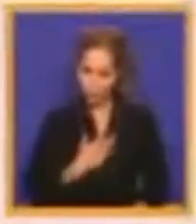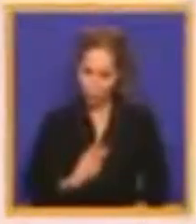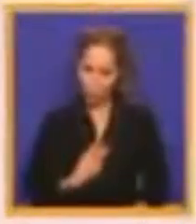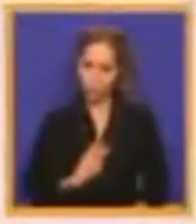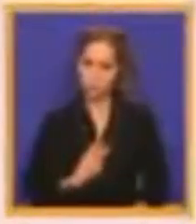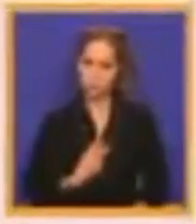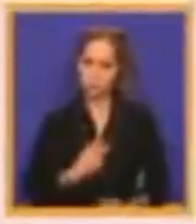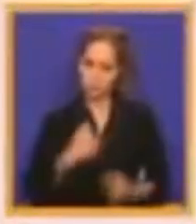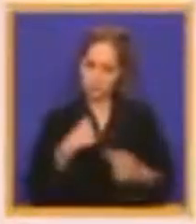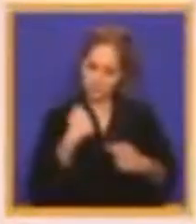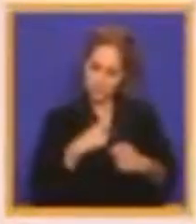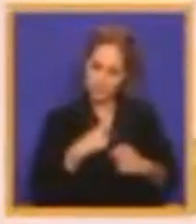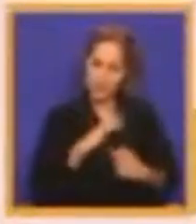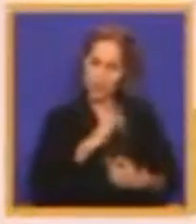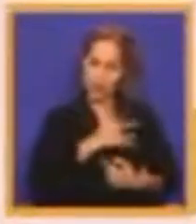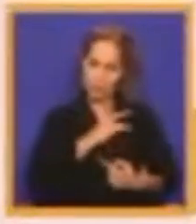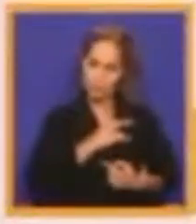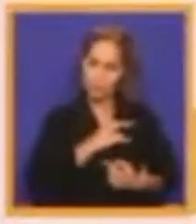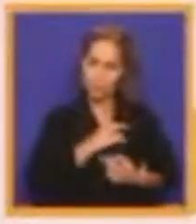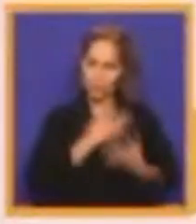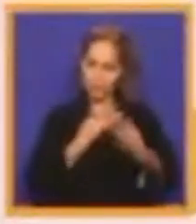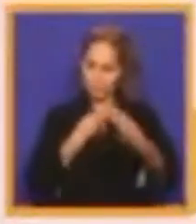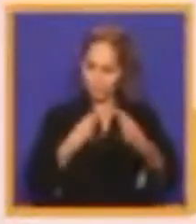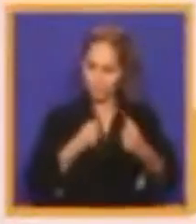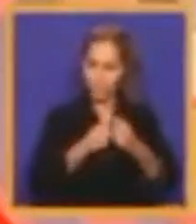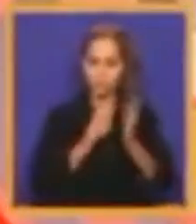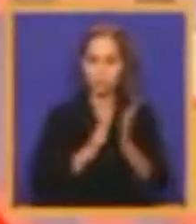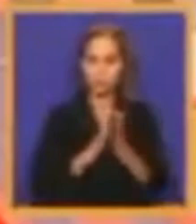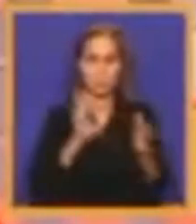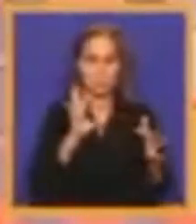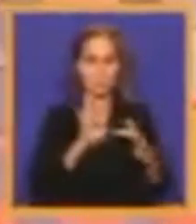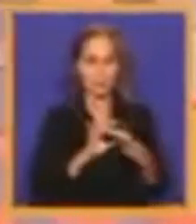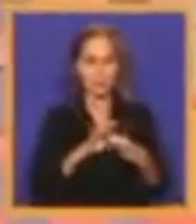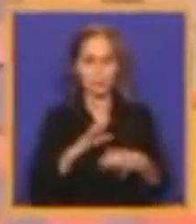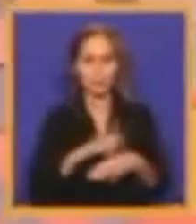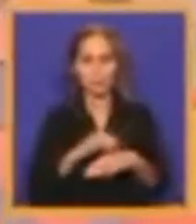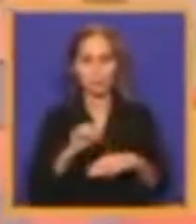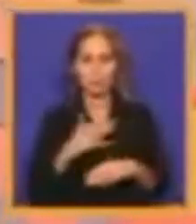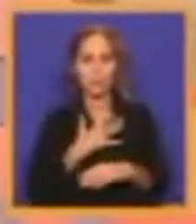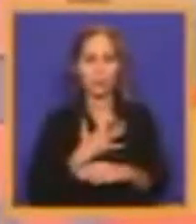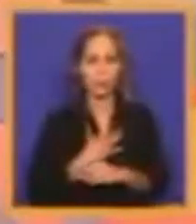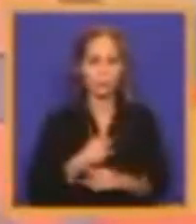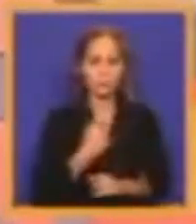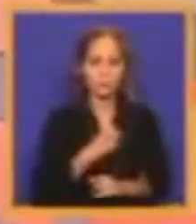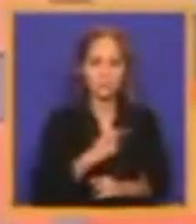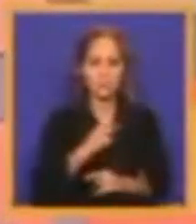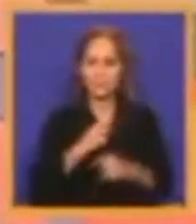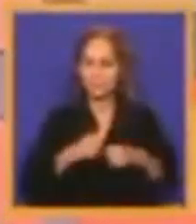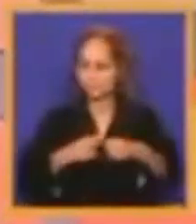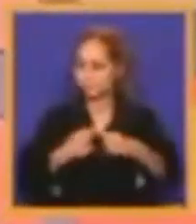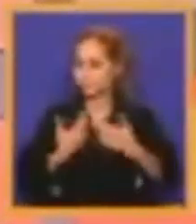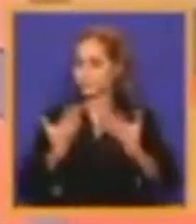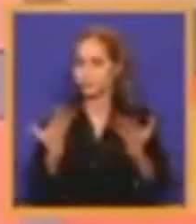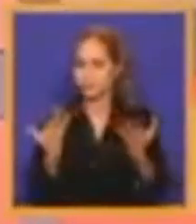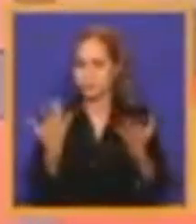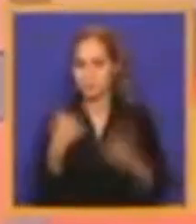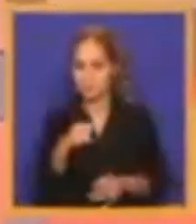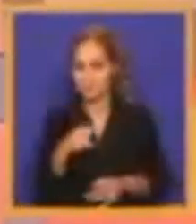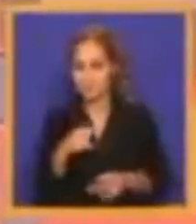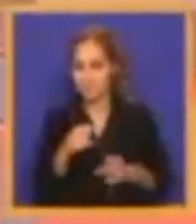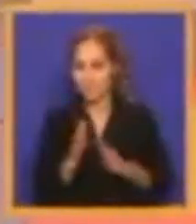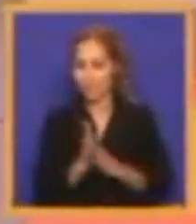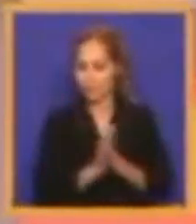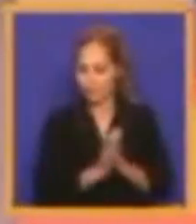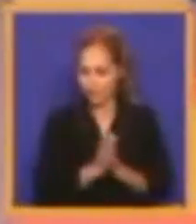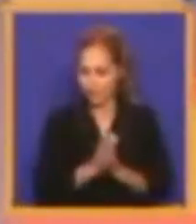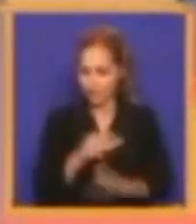a posse, o amor, a líbido, está tudo relacionado. Portanto, eles gostam de possuir e de extravasar aquilo que têm, tirarem partido